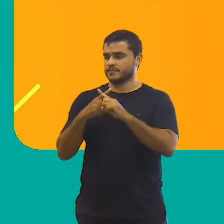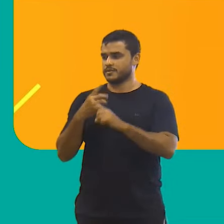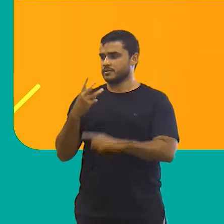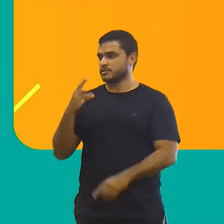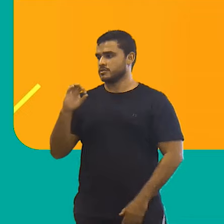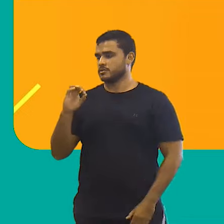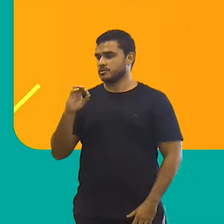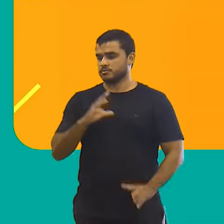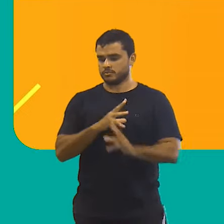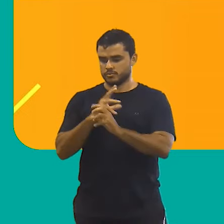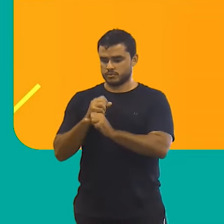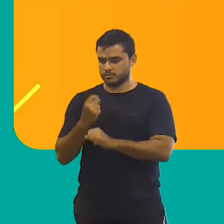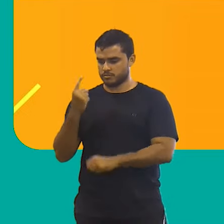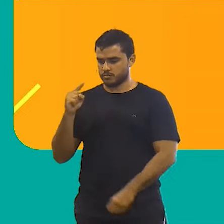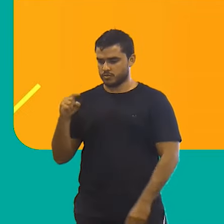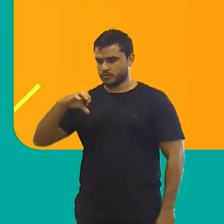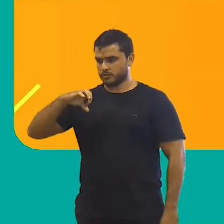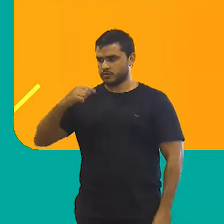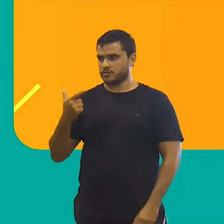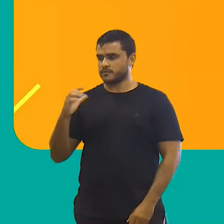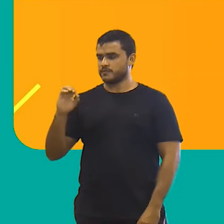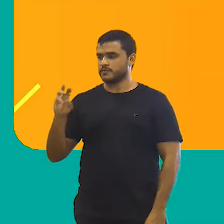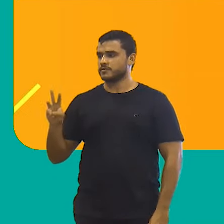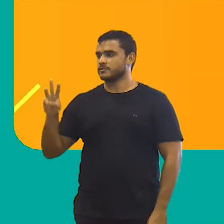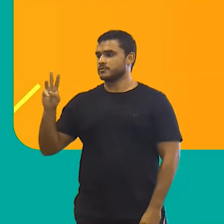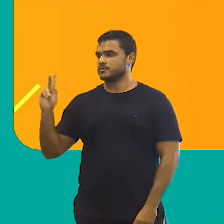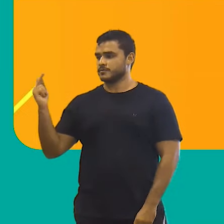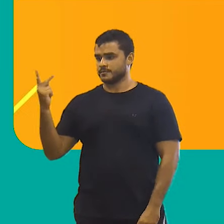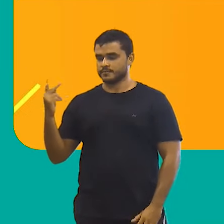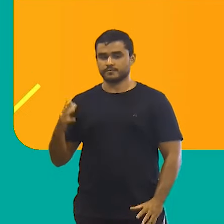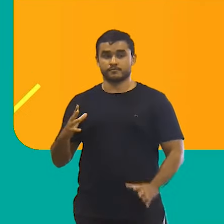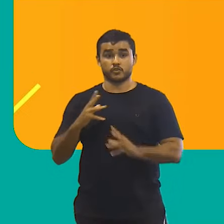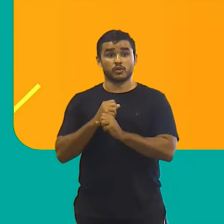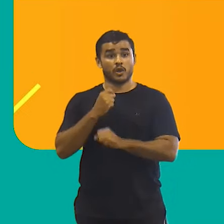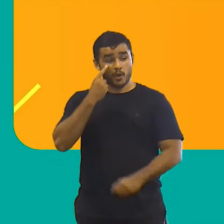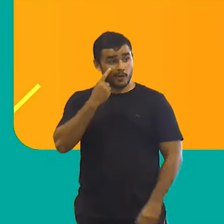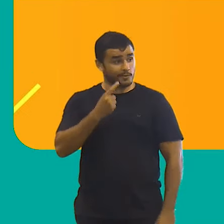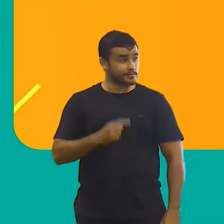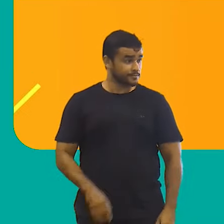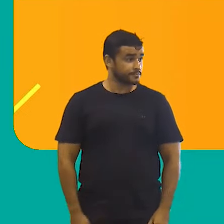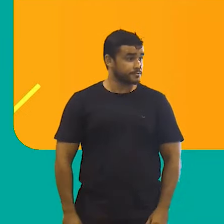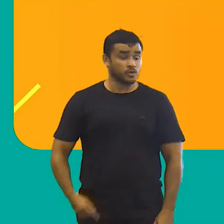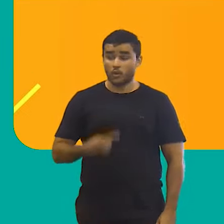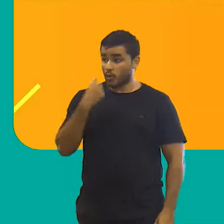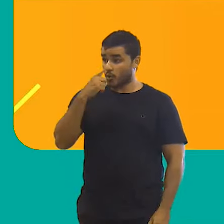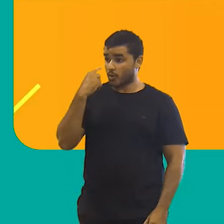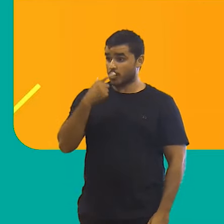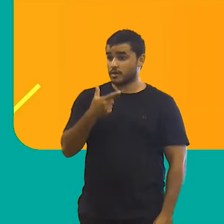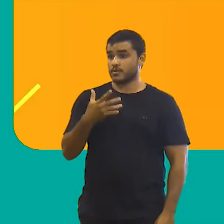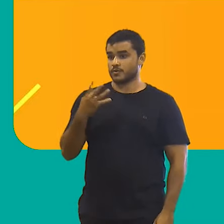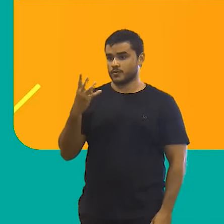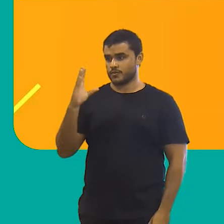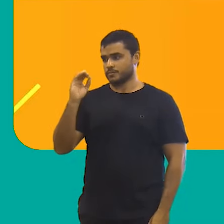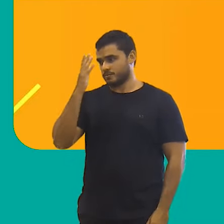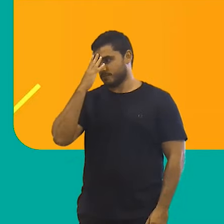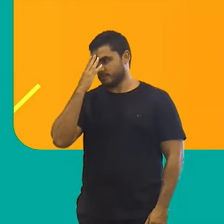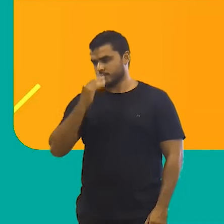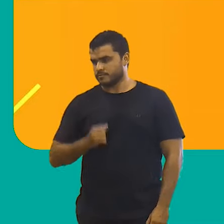horas. 8 vezes 30, 240. Entendeu a ideia? Por que a gente